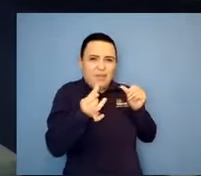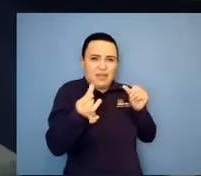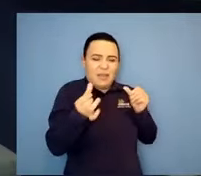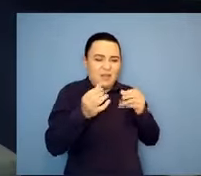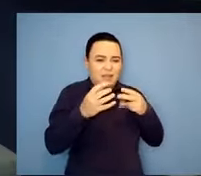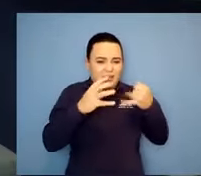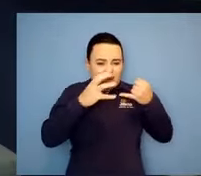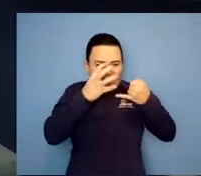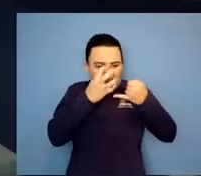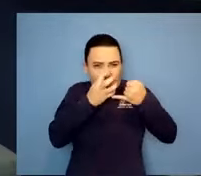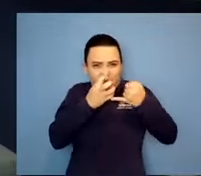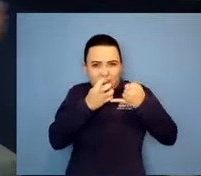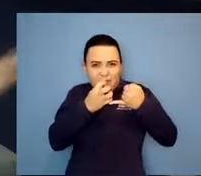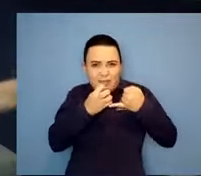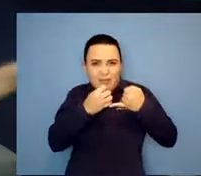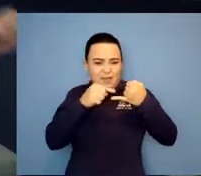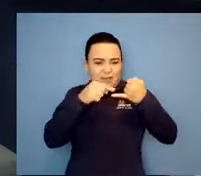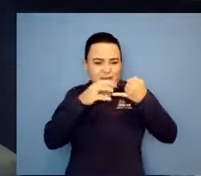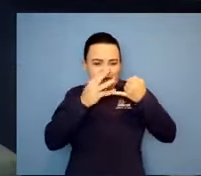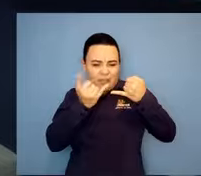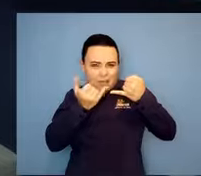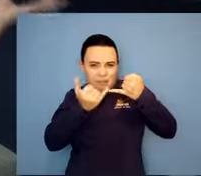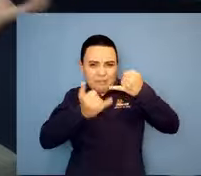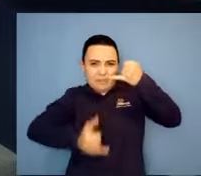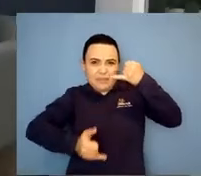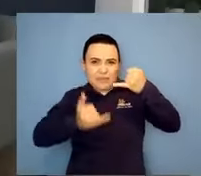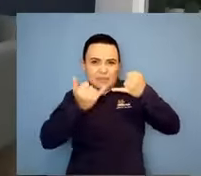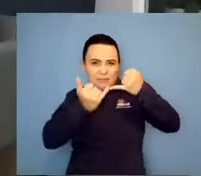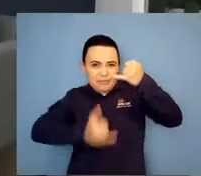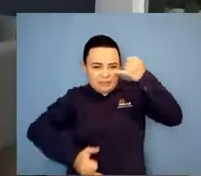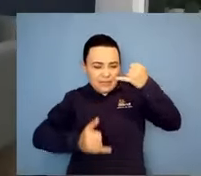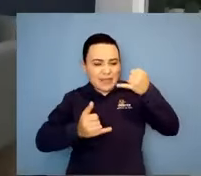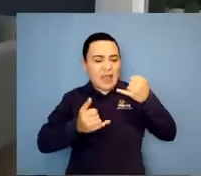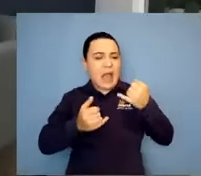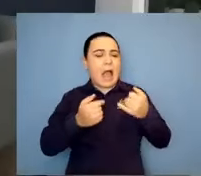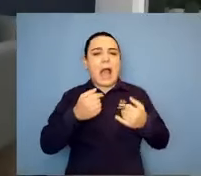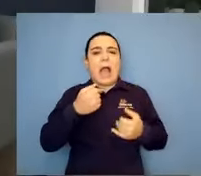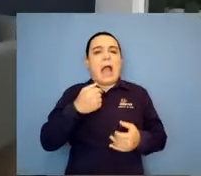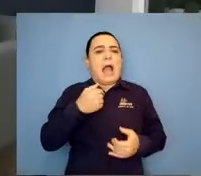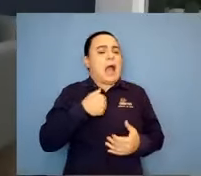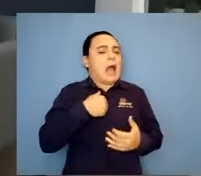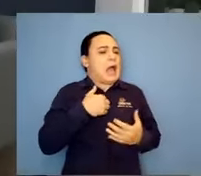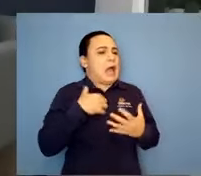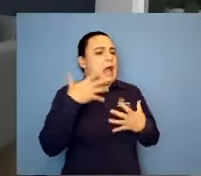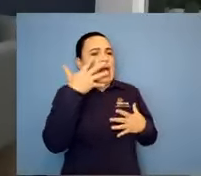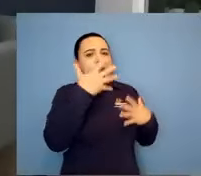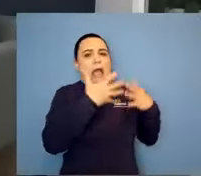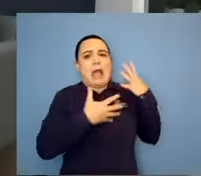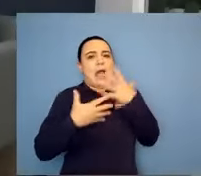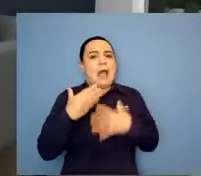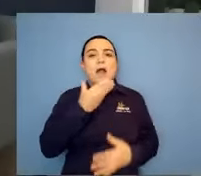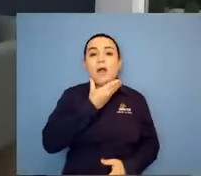atípica que precisa, né? Todas as mulheres, envolve todo mundo, né? Mas você veja, as mães atípicas, né?